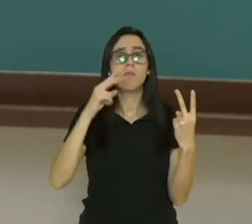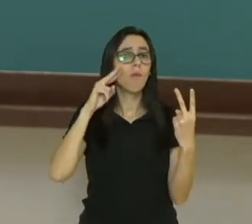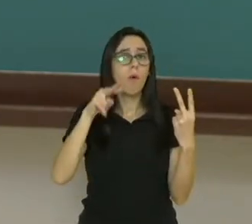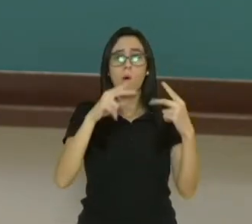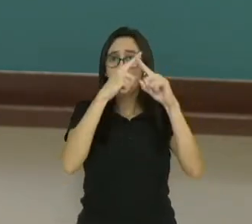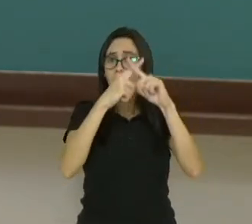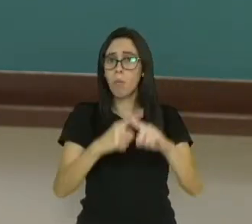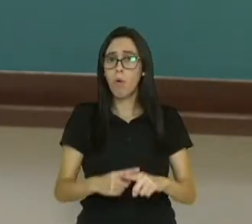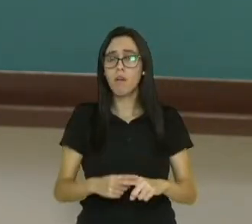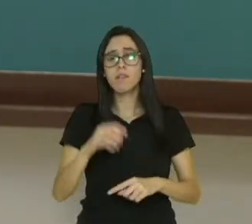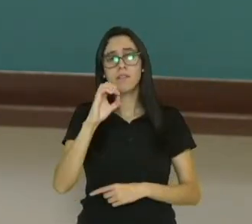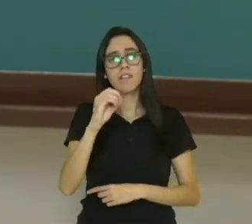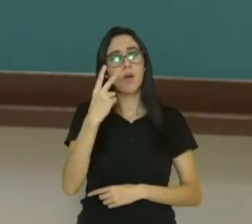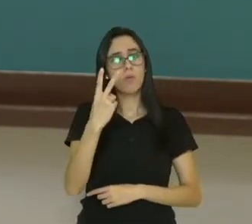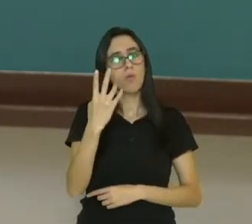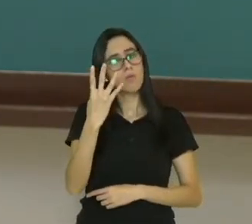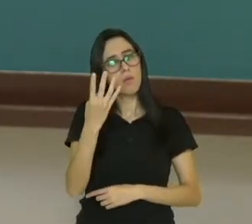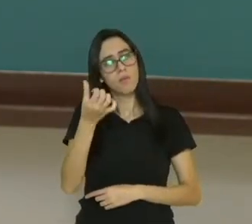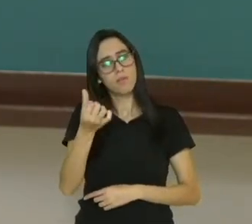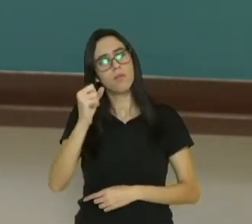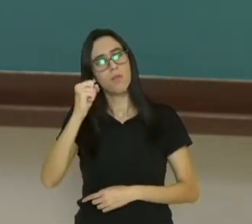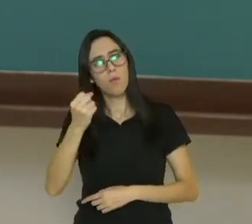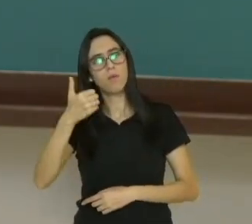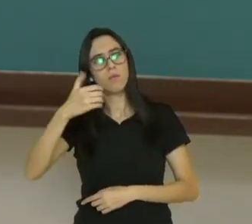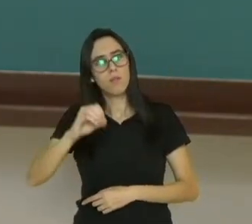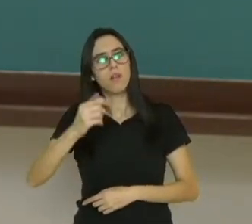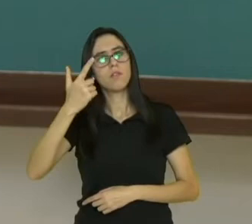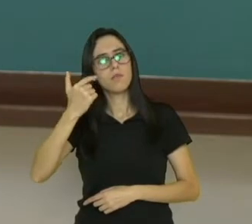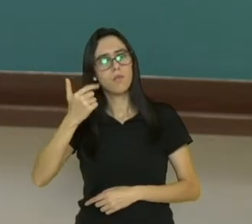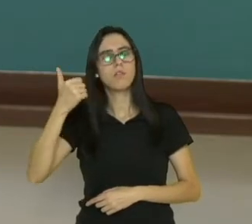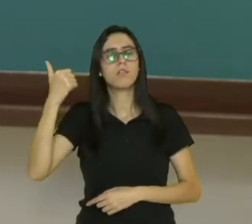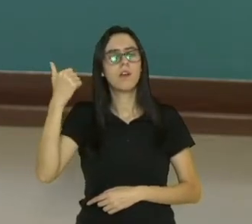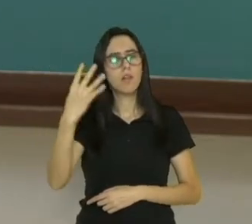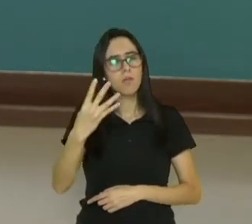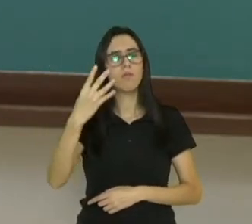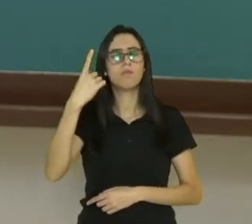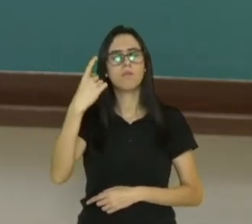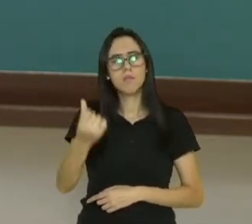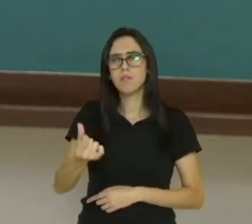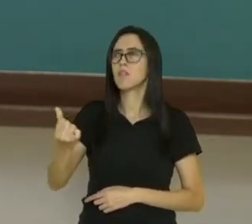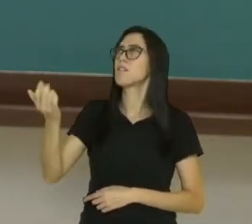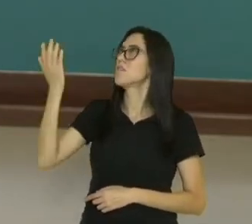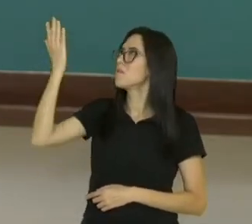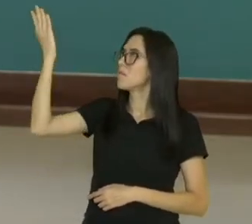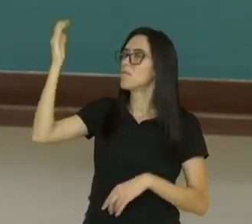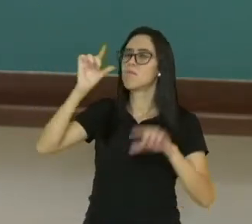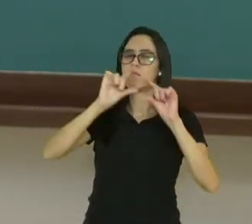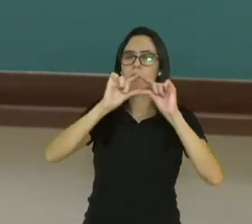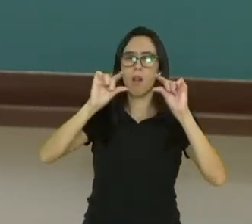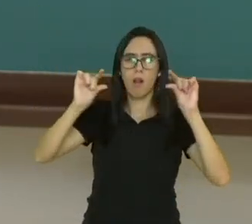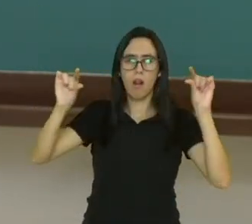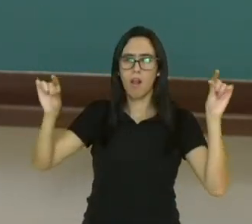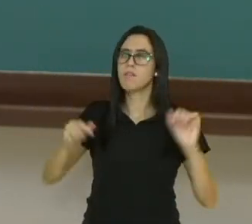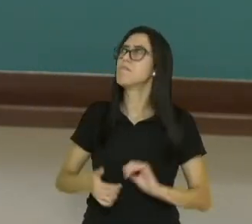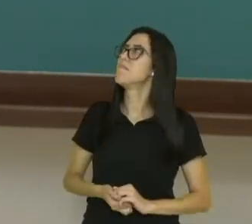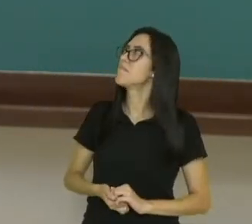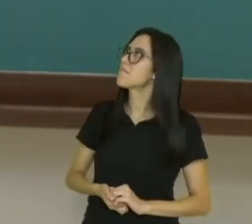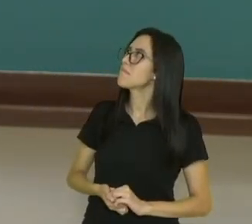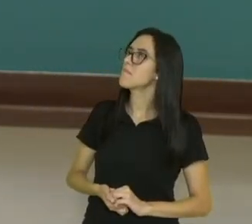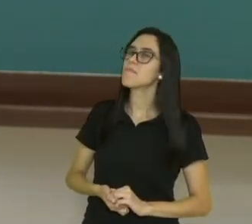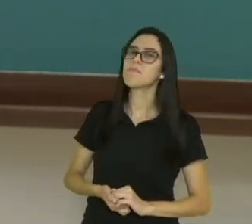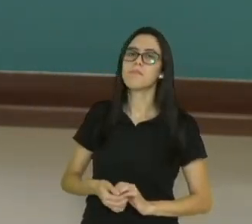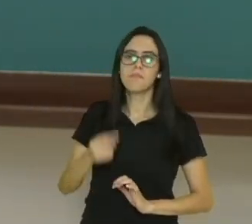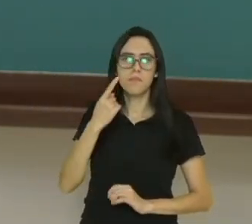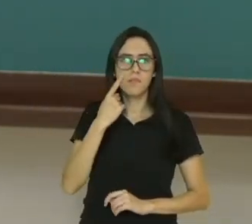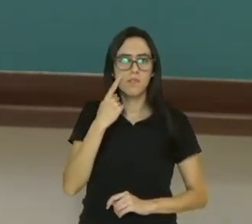tabuada. 0, 2, 4, 6, 8, 10, 12, 14, 16, 18, 20, 22,